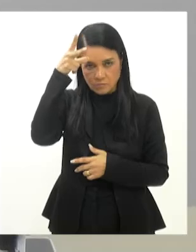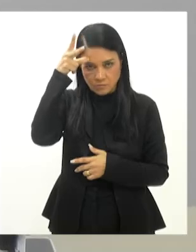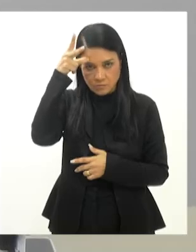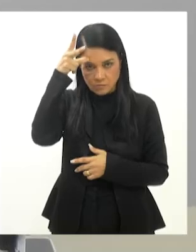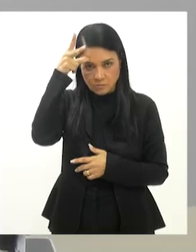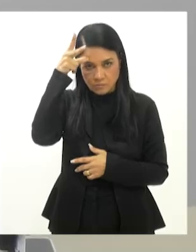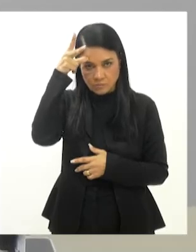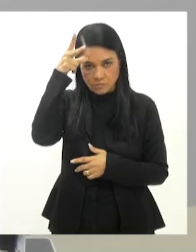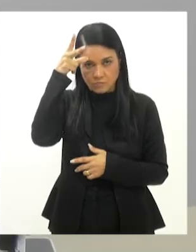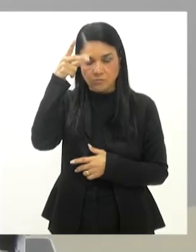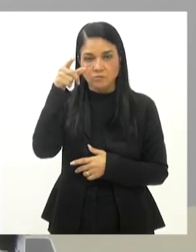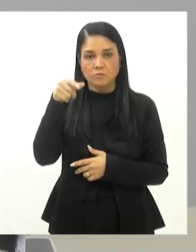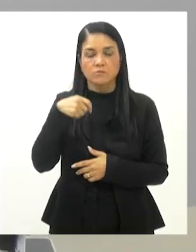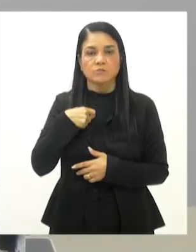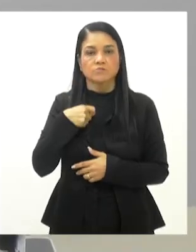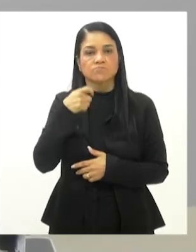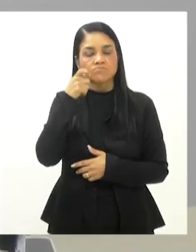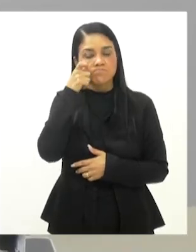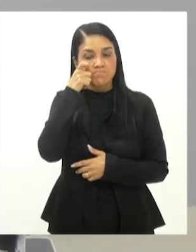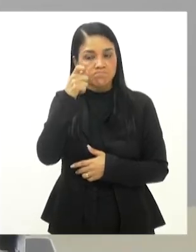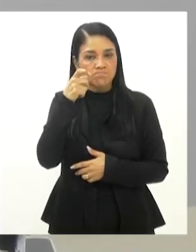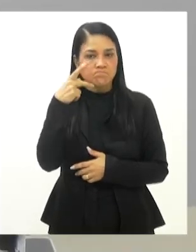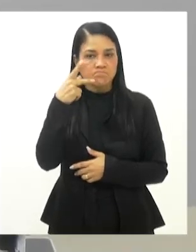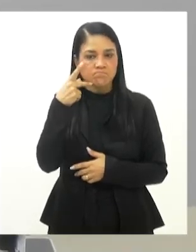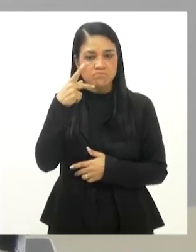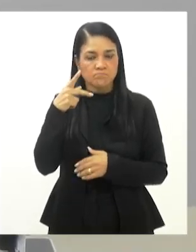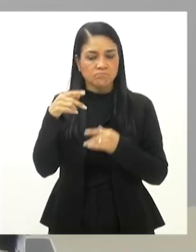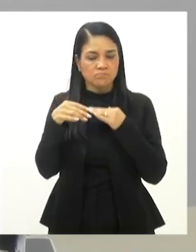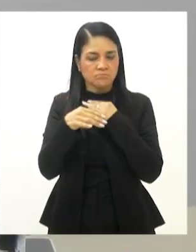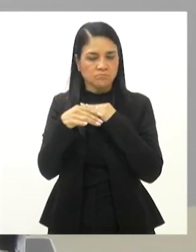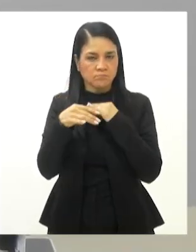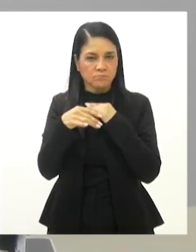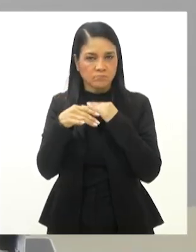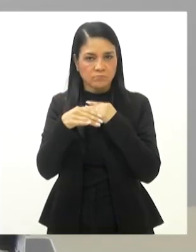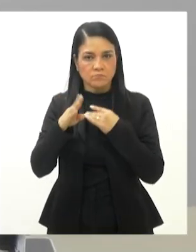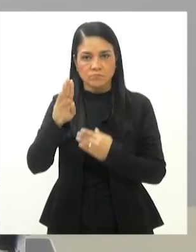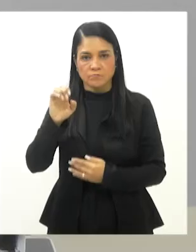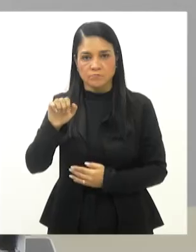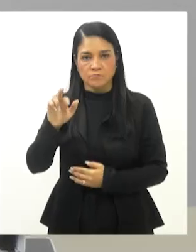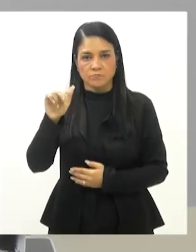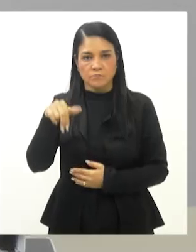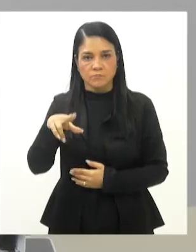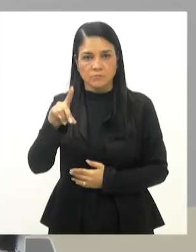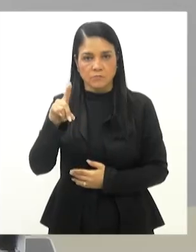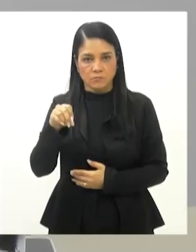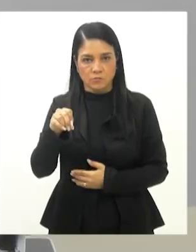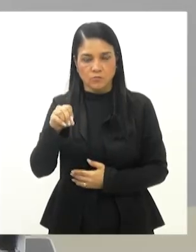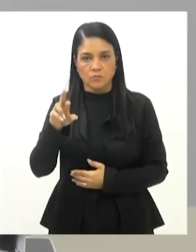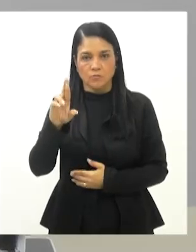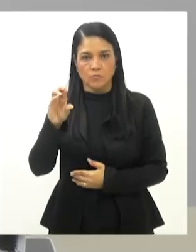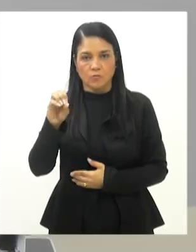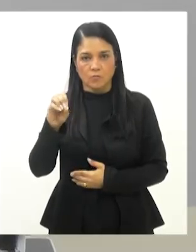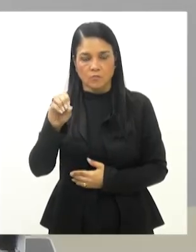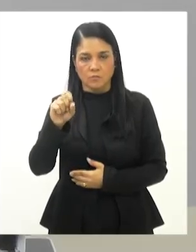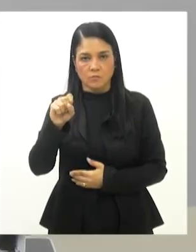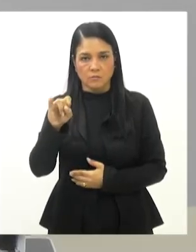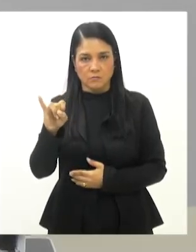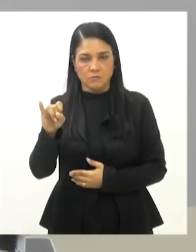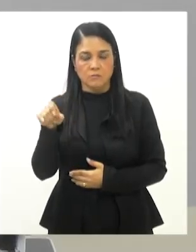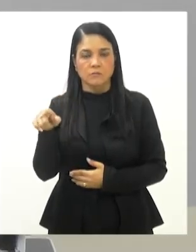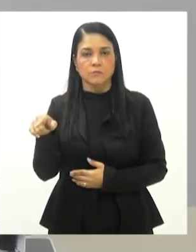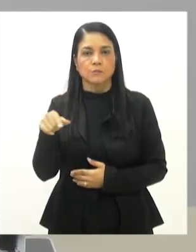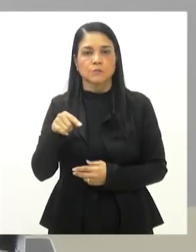e também interessado politicamente na cidade, Bernardo Rossi, que